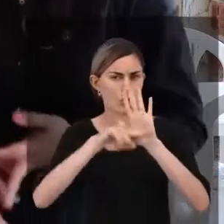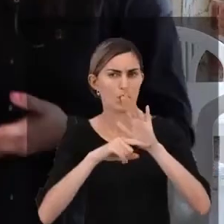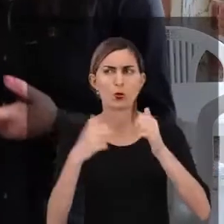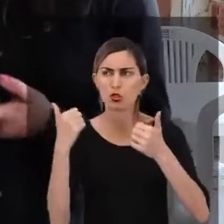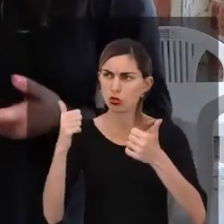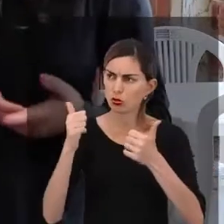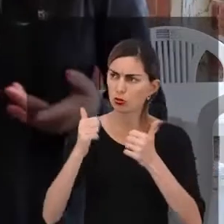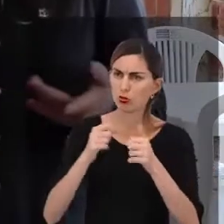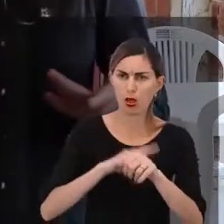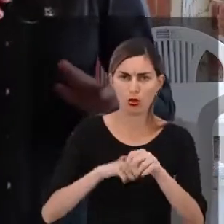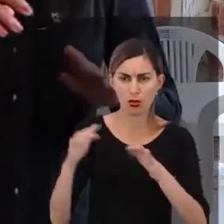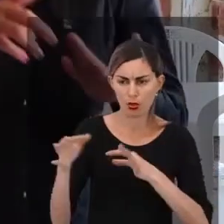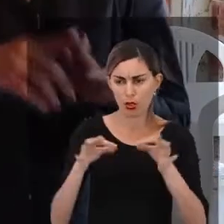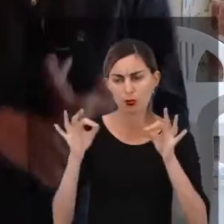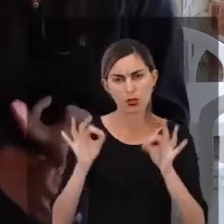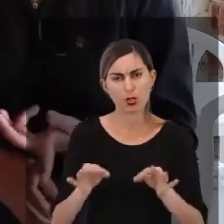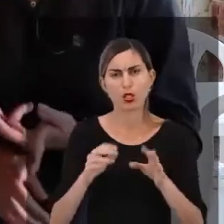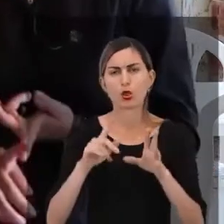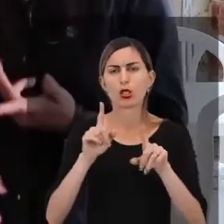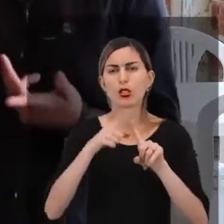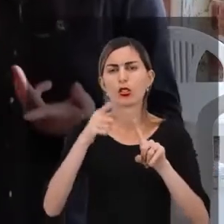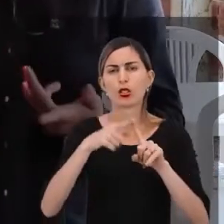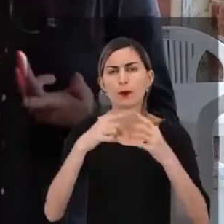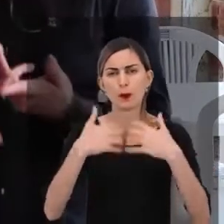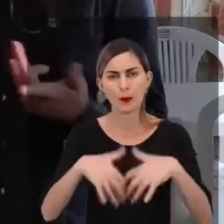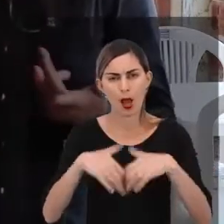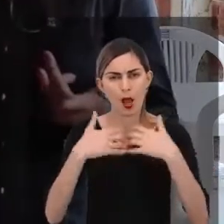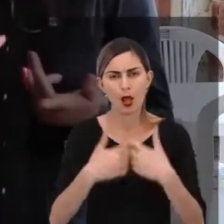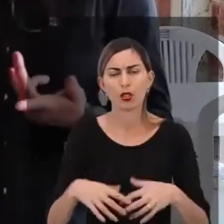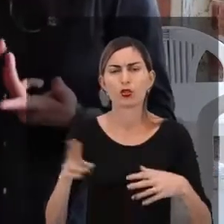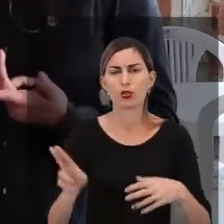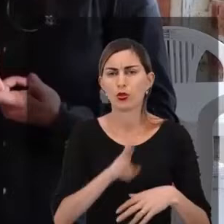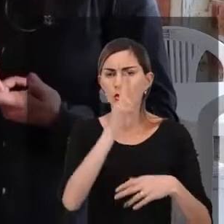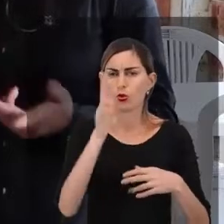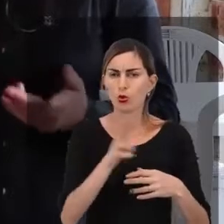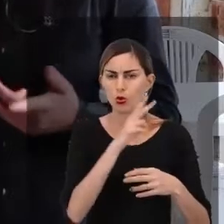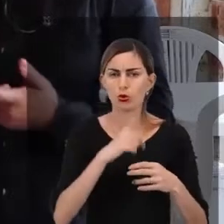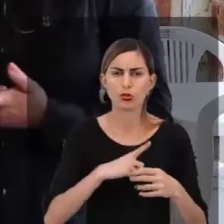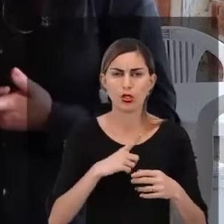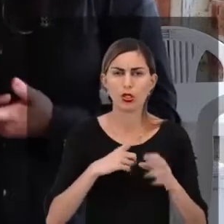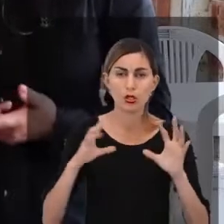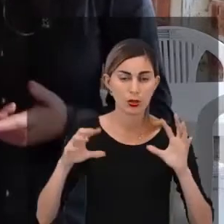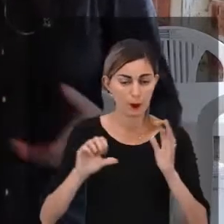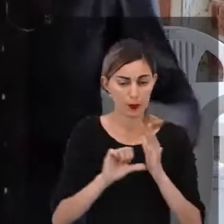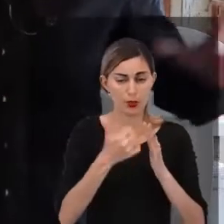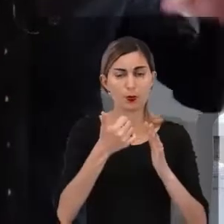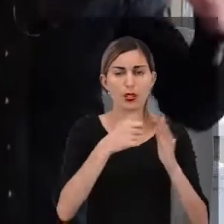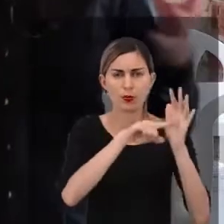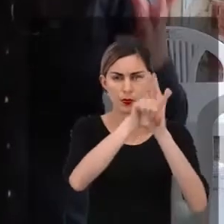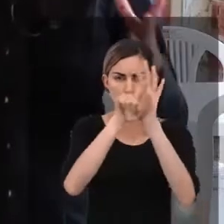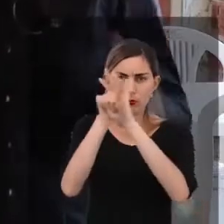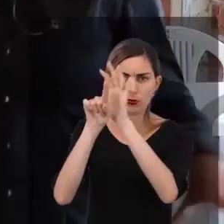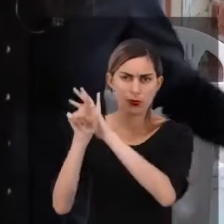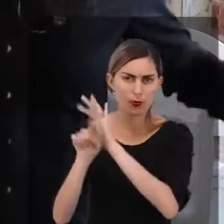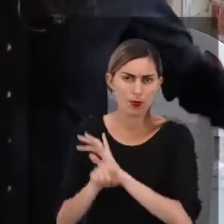os programas estão válidos, se existe, quais são os tipos de máquinas que tem na obra. Então, o primeiro passo é você